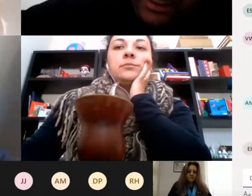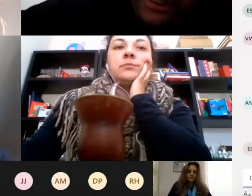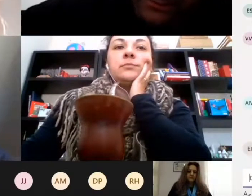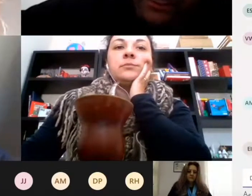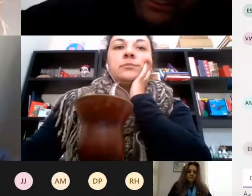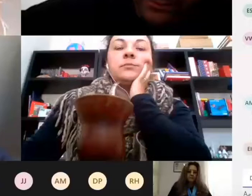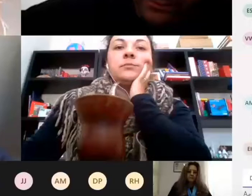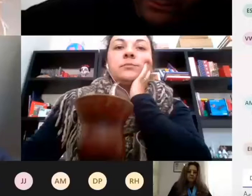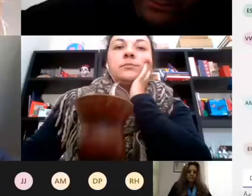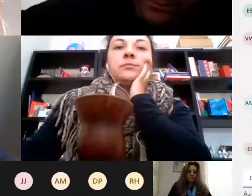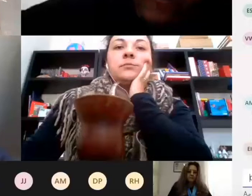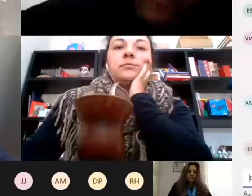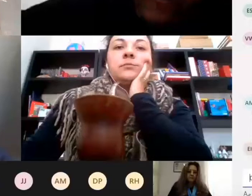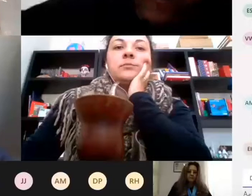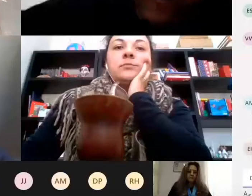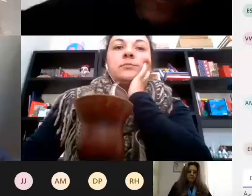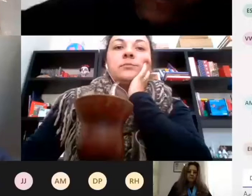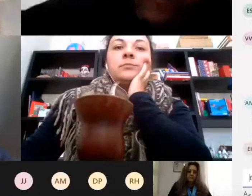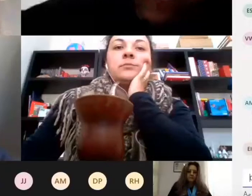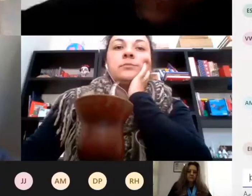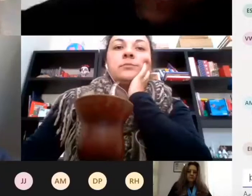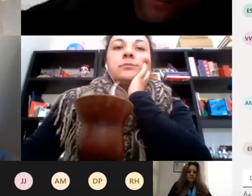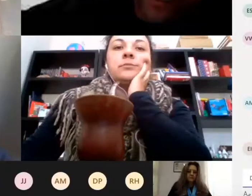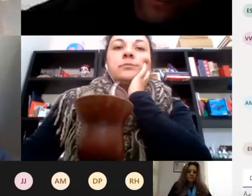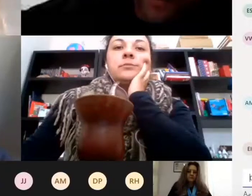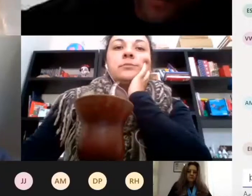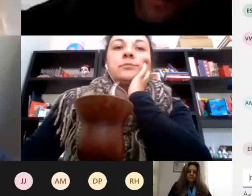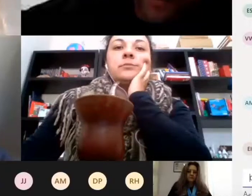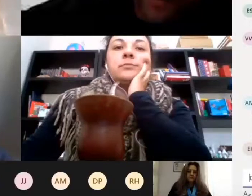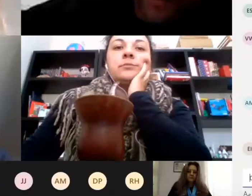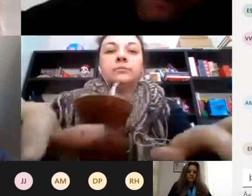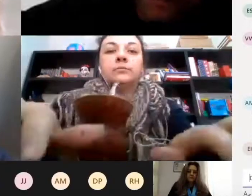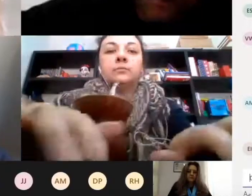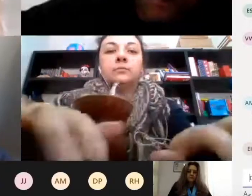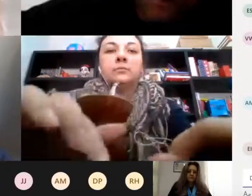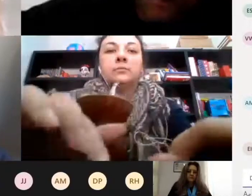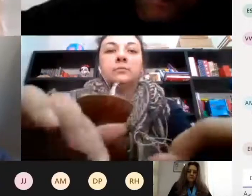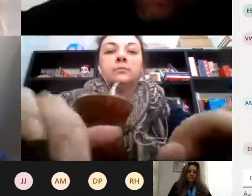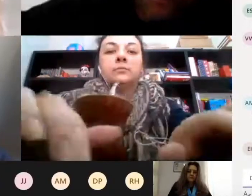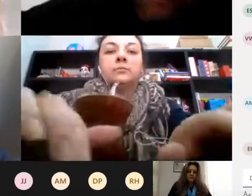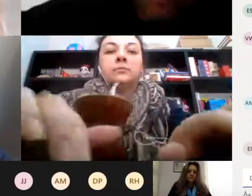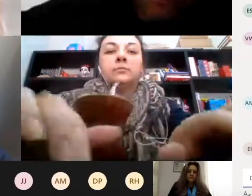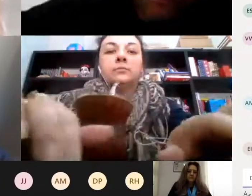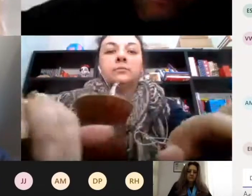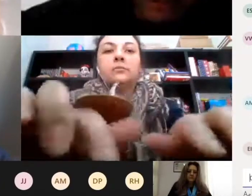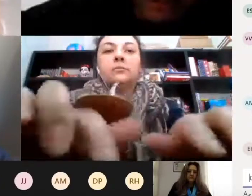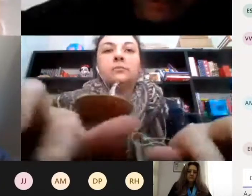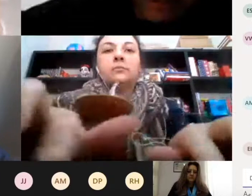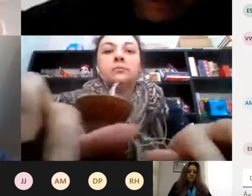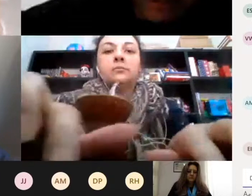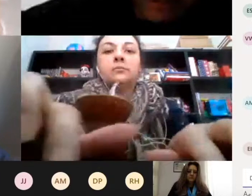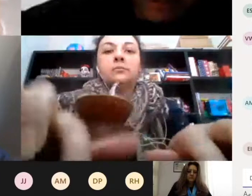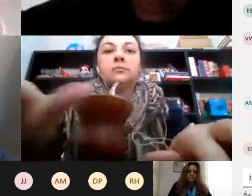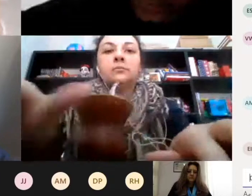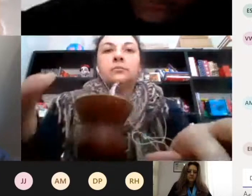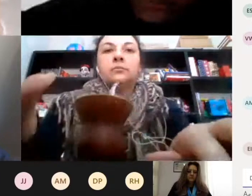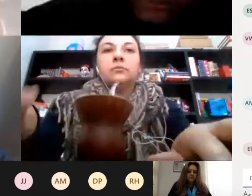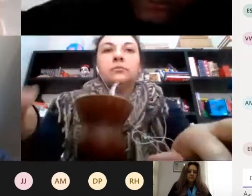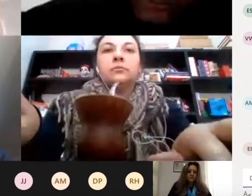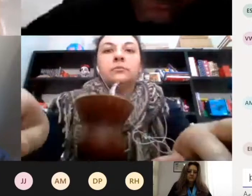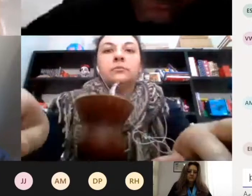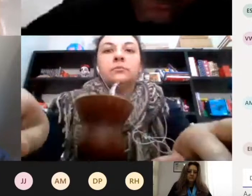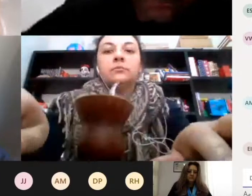pensar um pouco instituições, novas formas de democracia e a cidadania digital. E obrigado pela oportunidade de